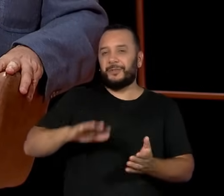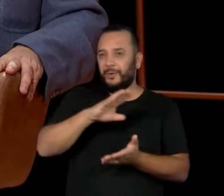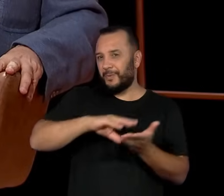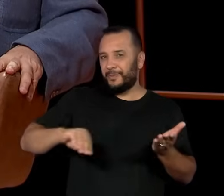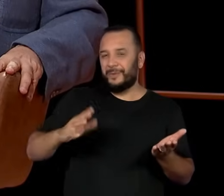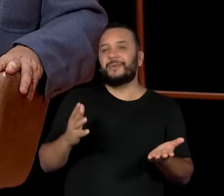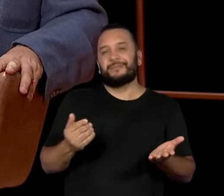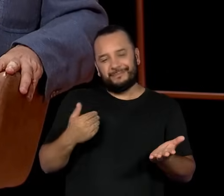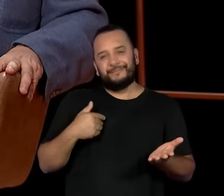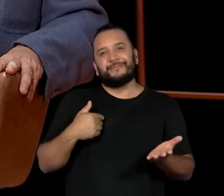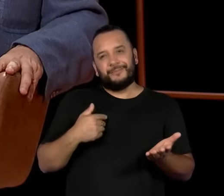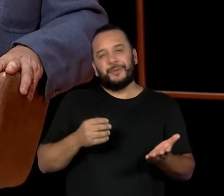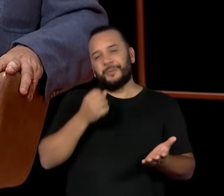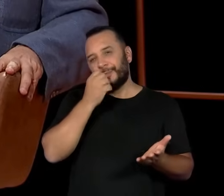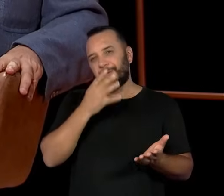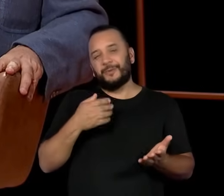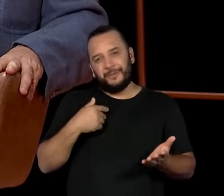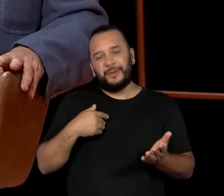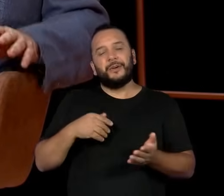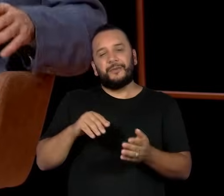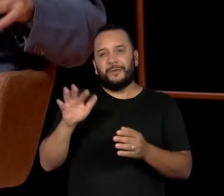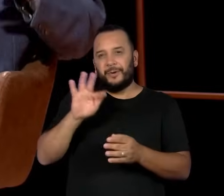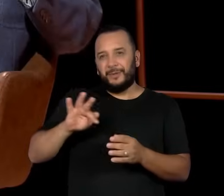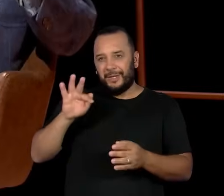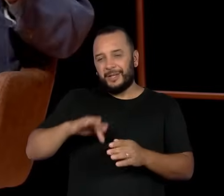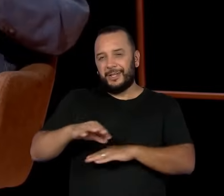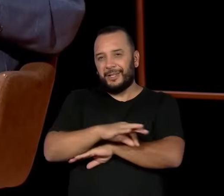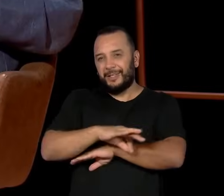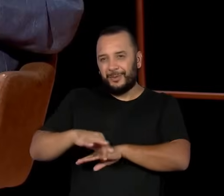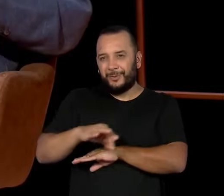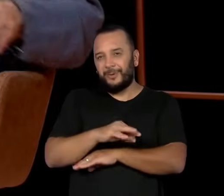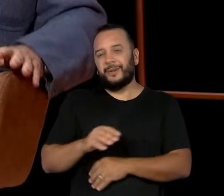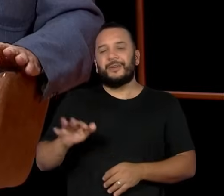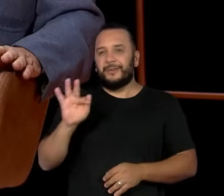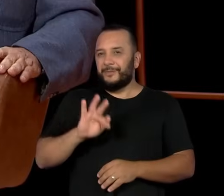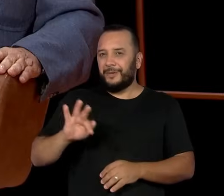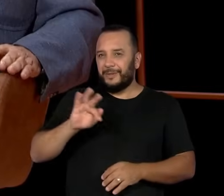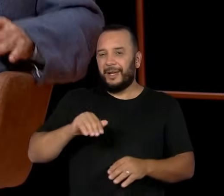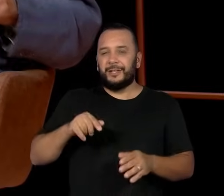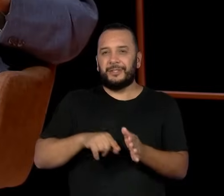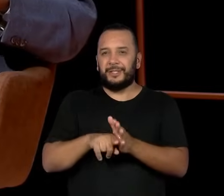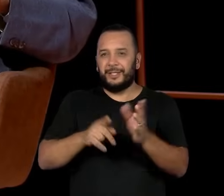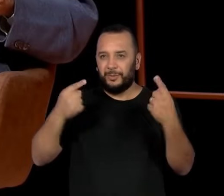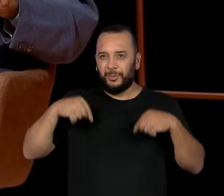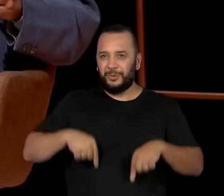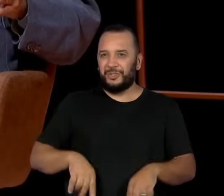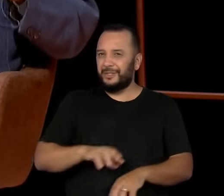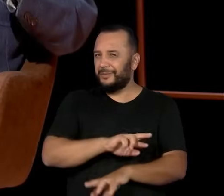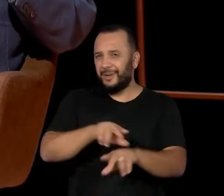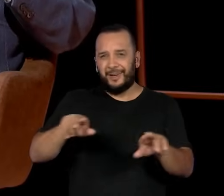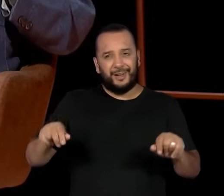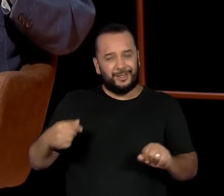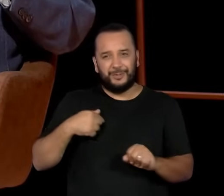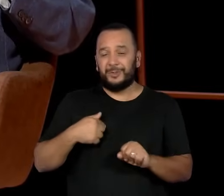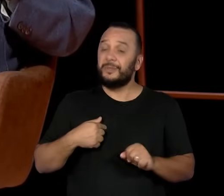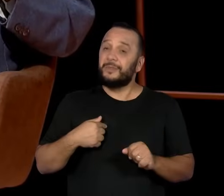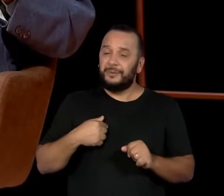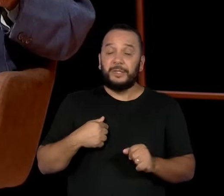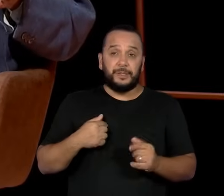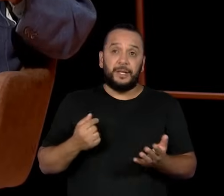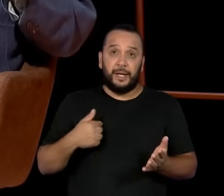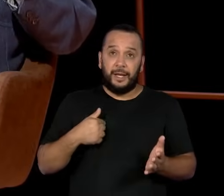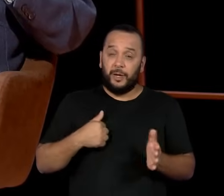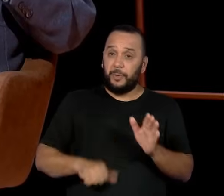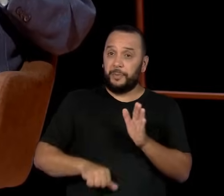faculdades. A Faculdade de Odontologia, Arquitetura, seguiram esse caminho dos espetáculos de Bossa Nova, né? Eu fiz este